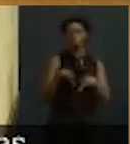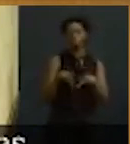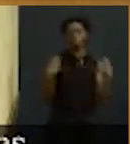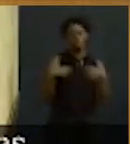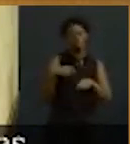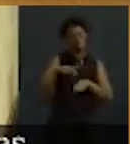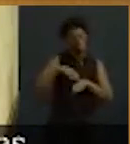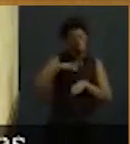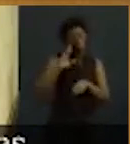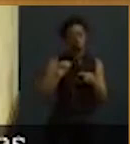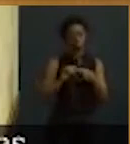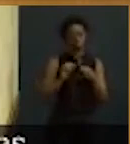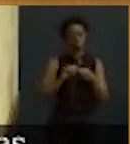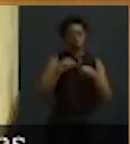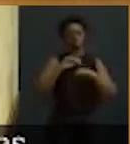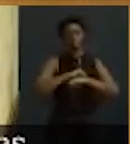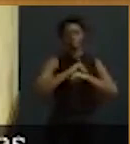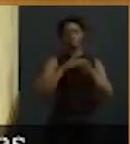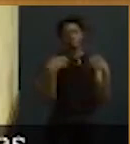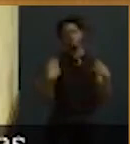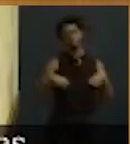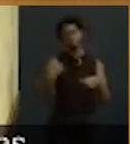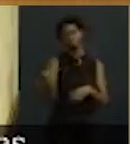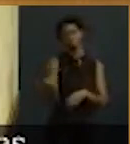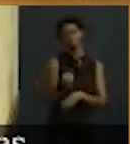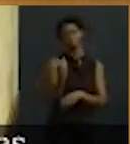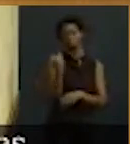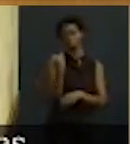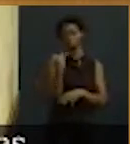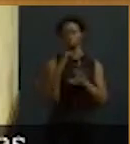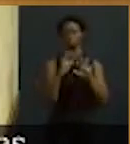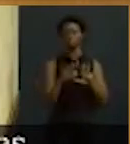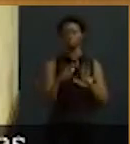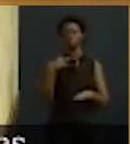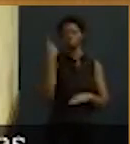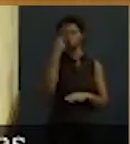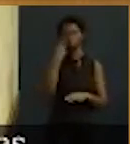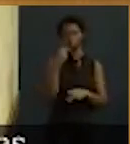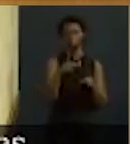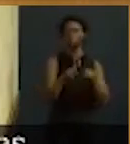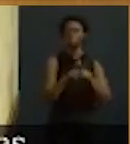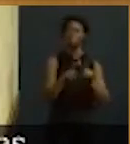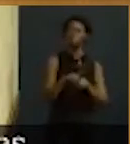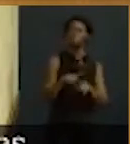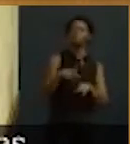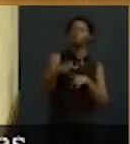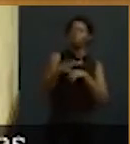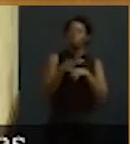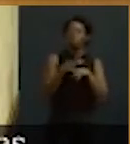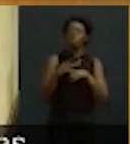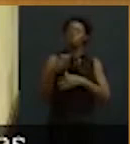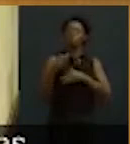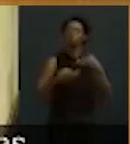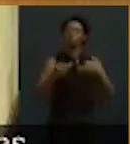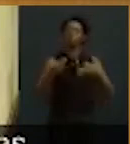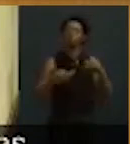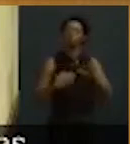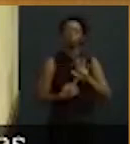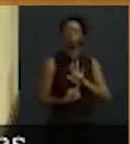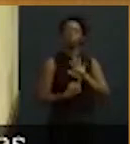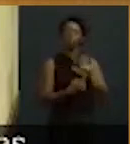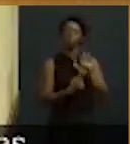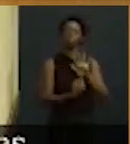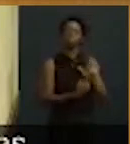feito. É evidente que há muito ainda a ser feito, mas os promotores e procuradores de justiça têm dado prova de que atuam